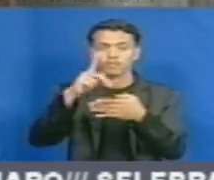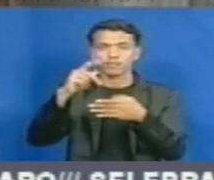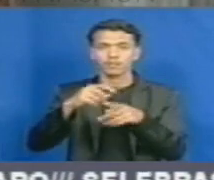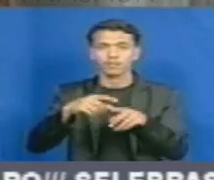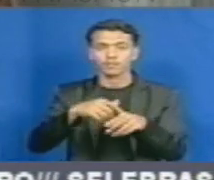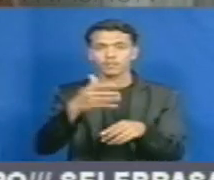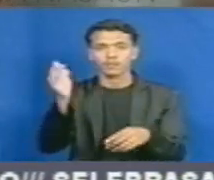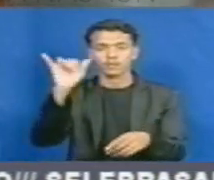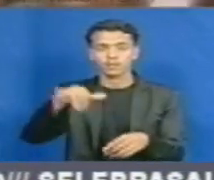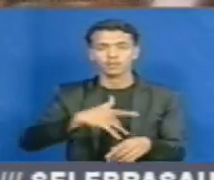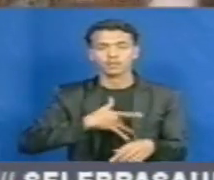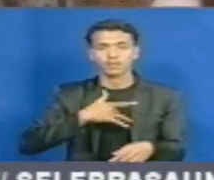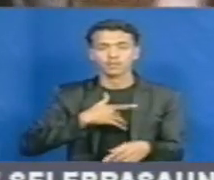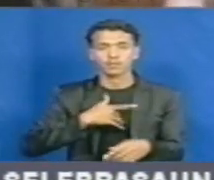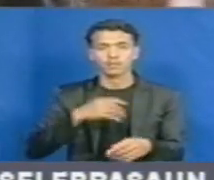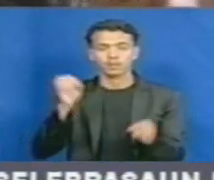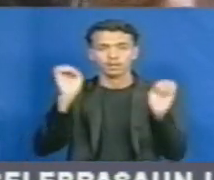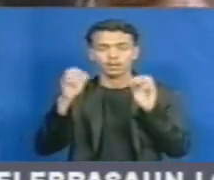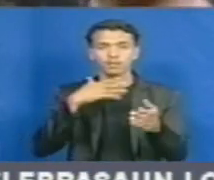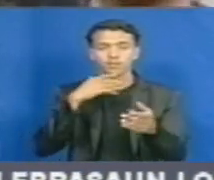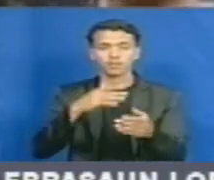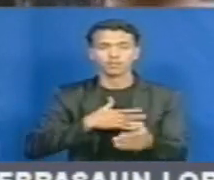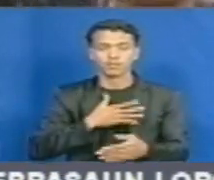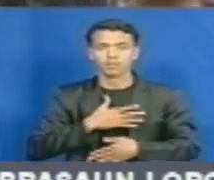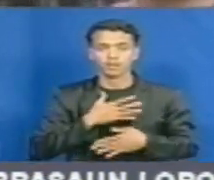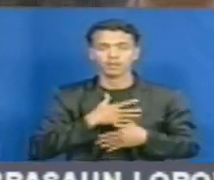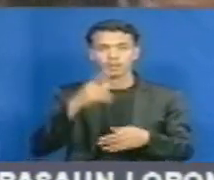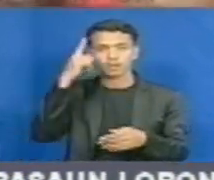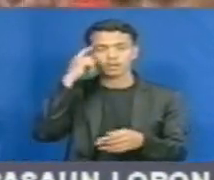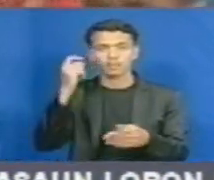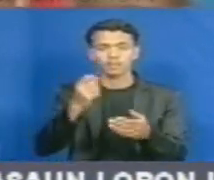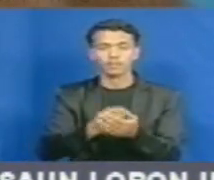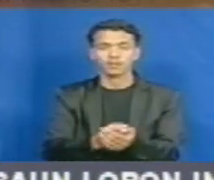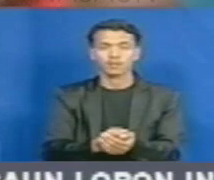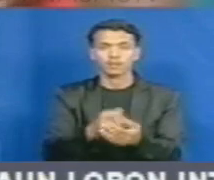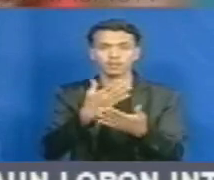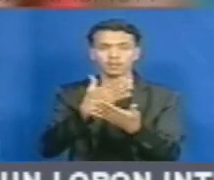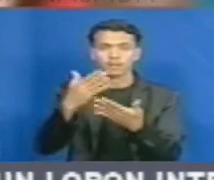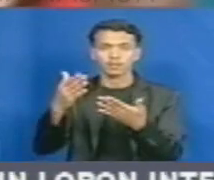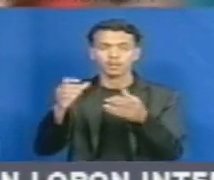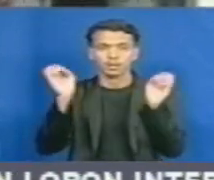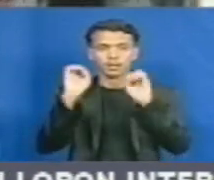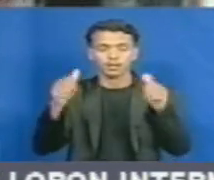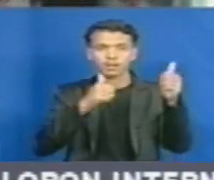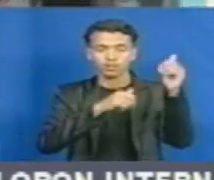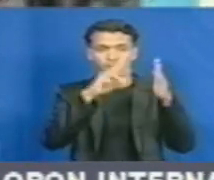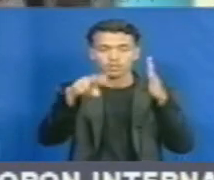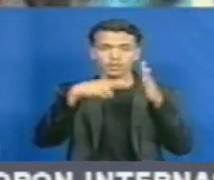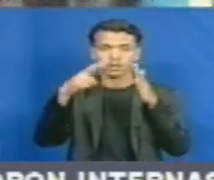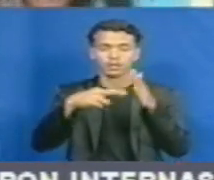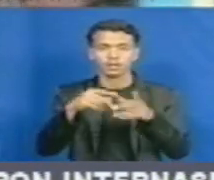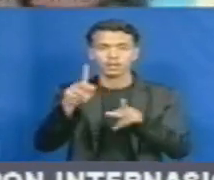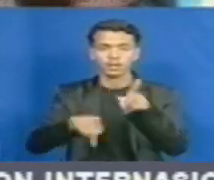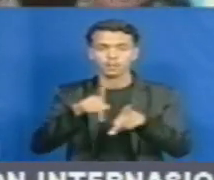balon sente lamentável tamba folin produto cesta básica la tuir padrão processo ne be governo fosai kata que mai de